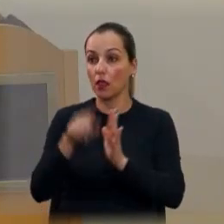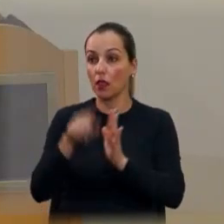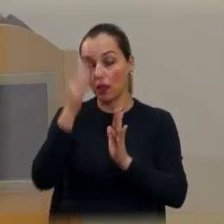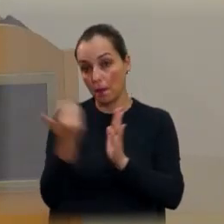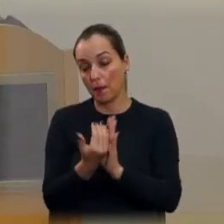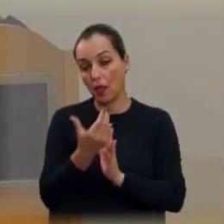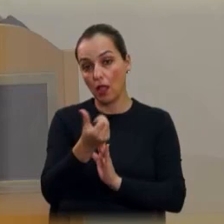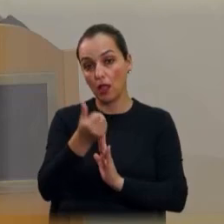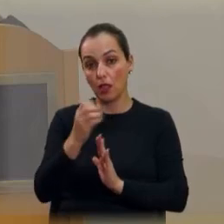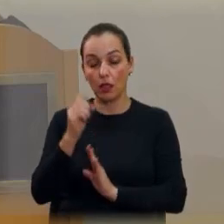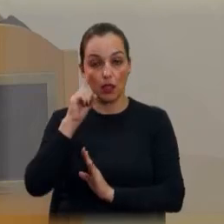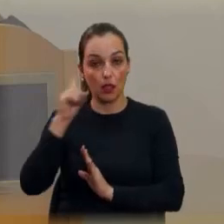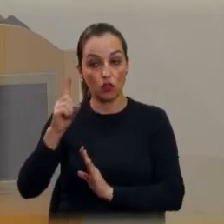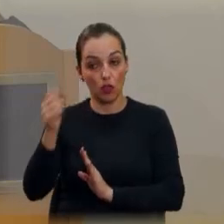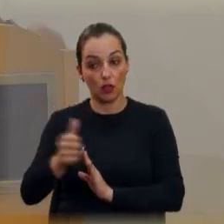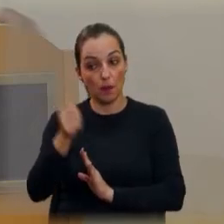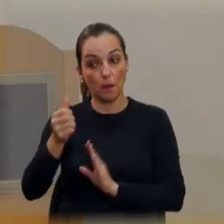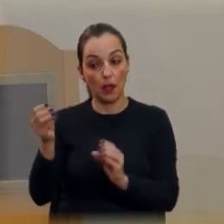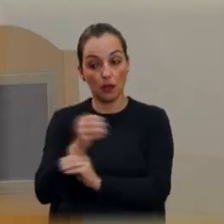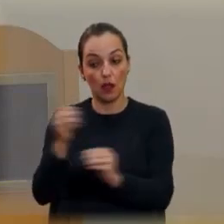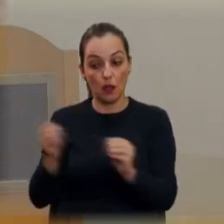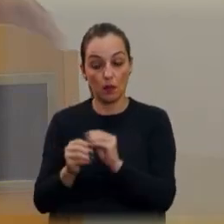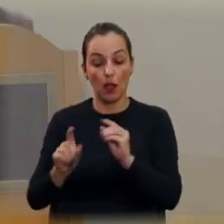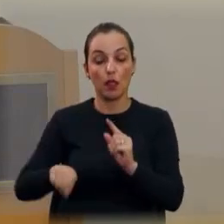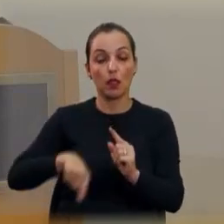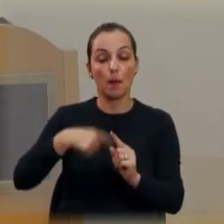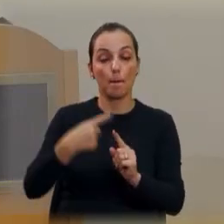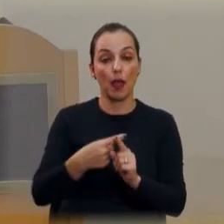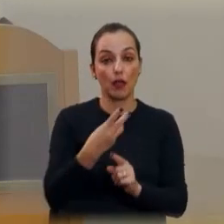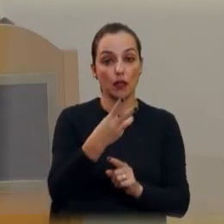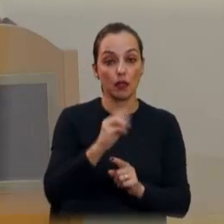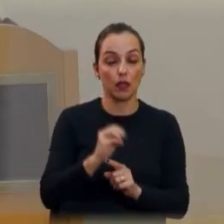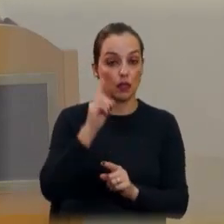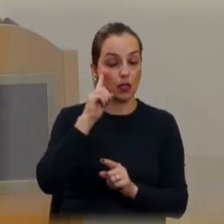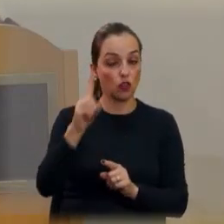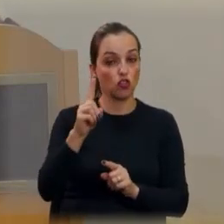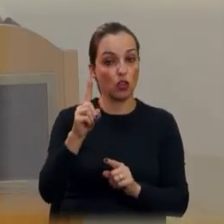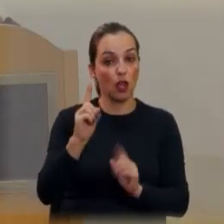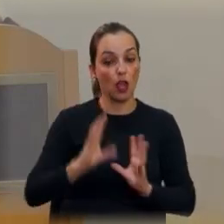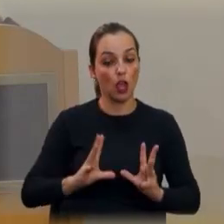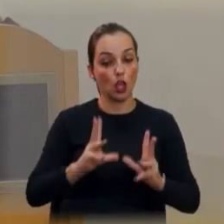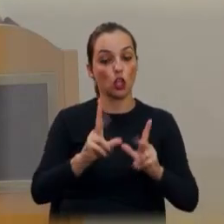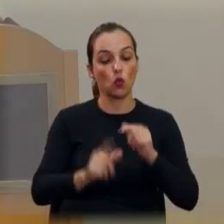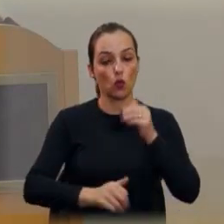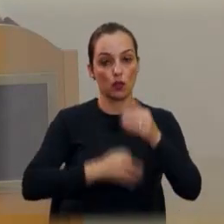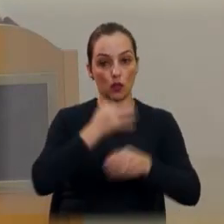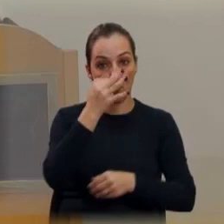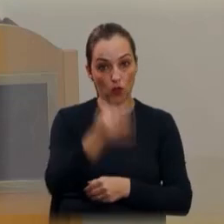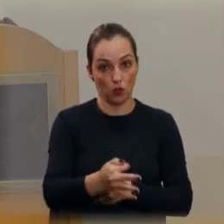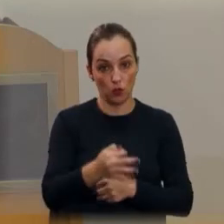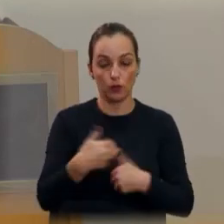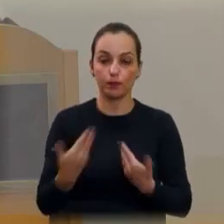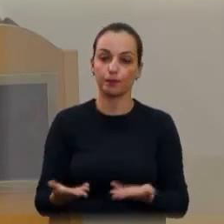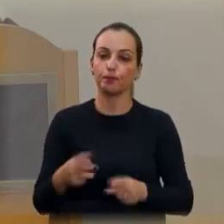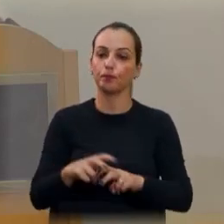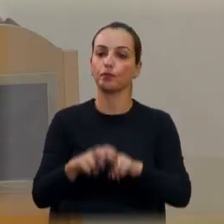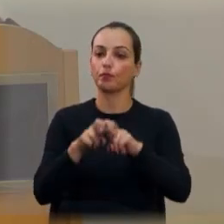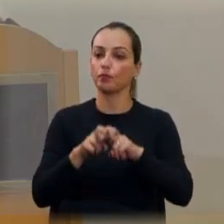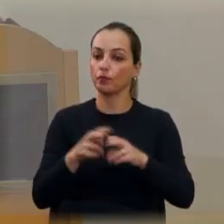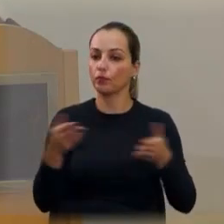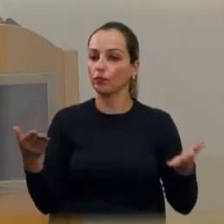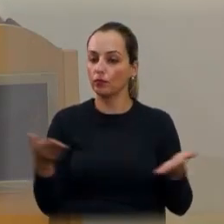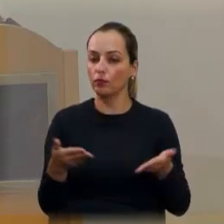dias na primeira transferência e 30 dias em todas as posteriores. Por isso,